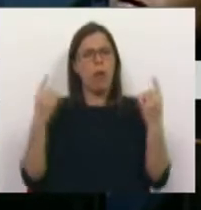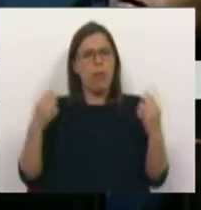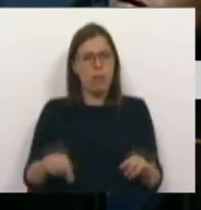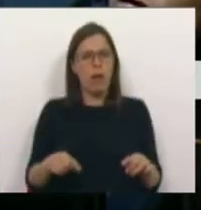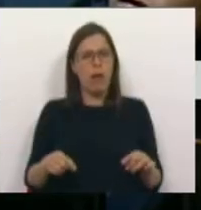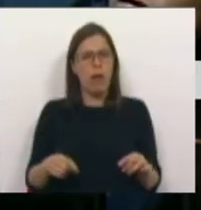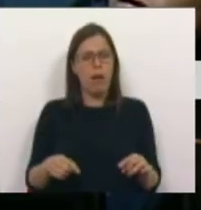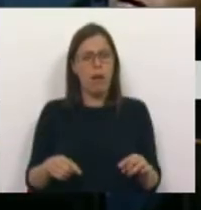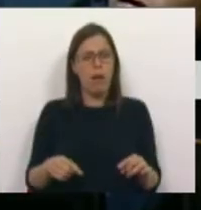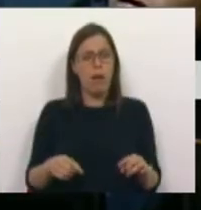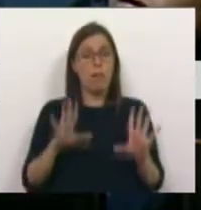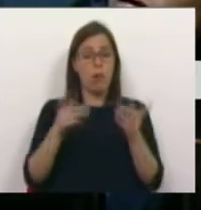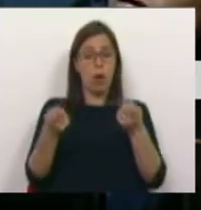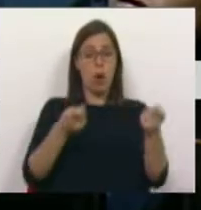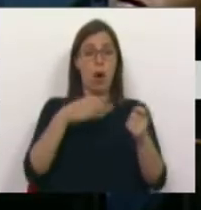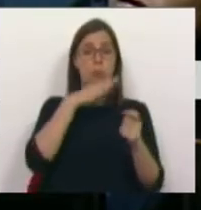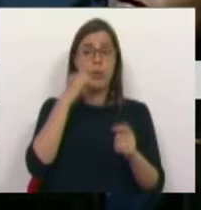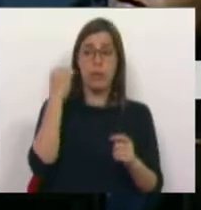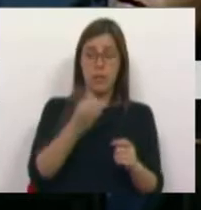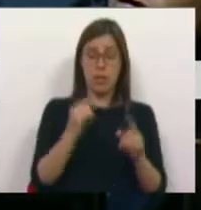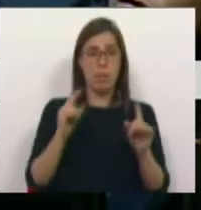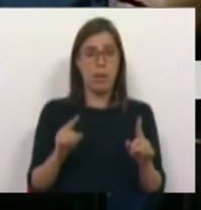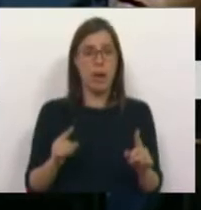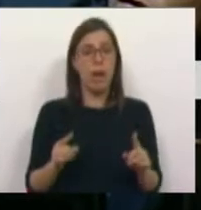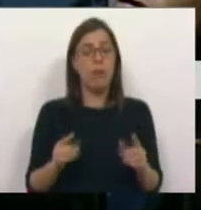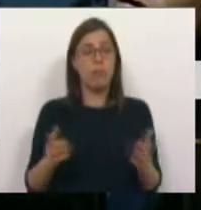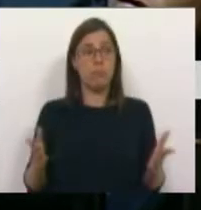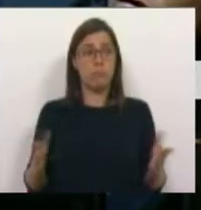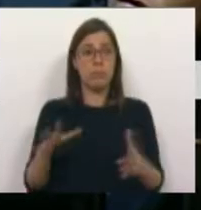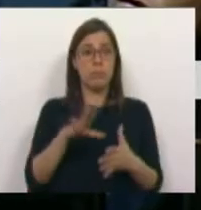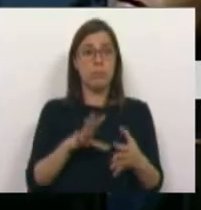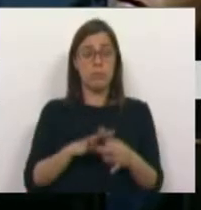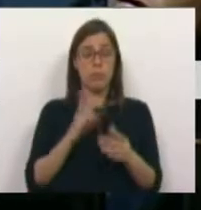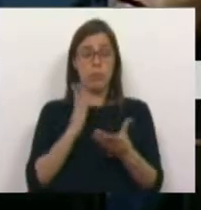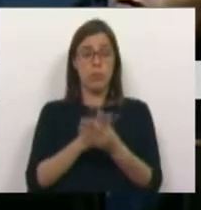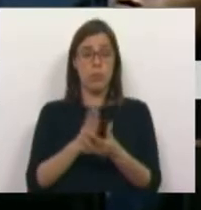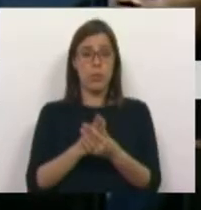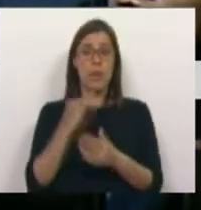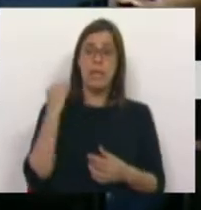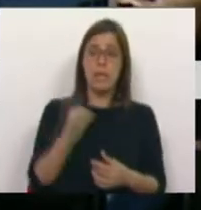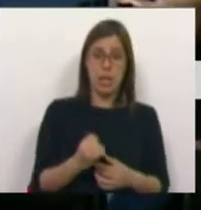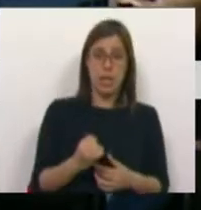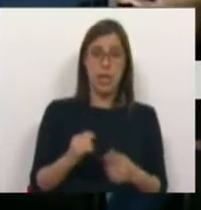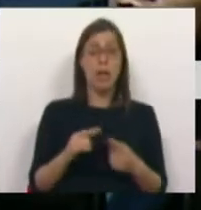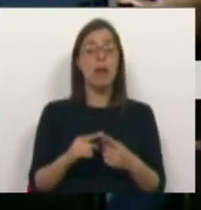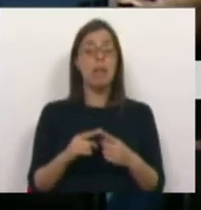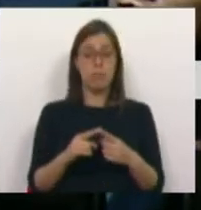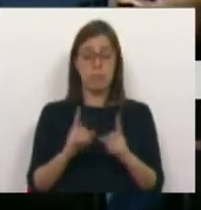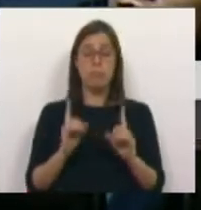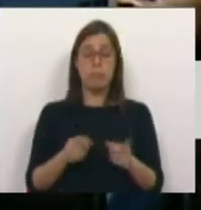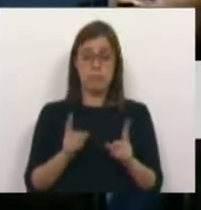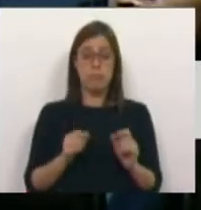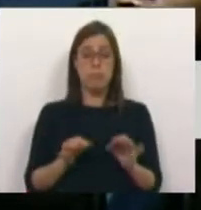comunicações, enquanto órgão de polícia criminal e, portanto, no âmbito de um processo criminal,